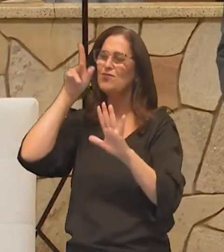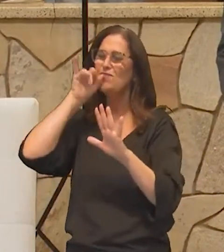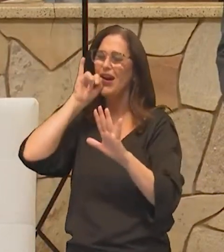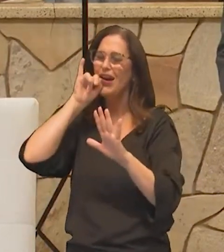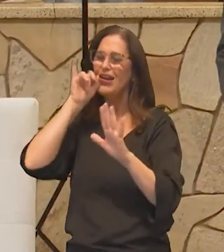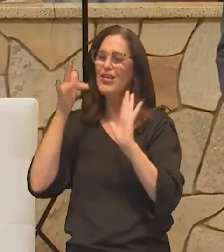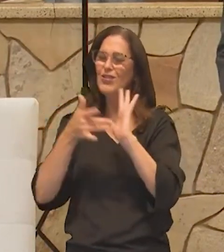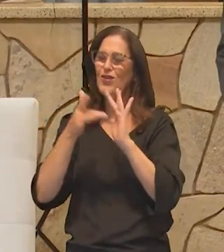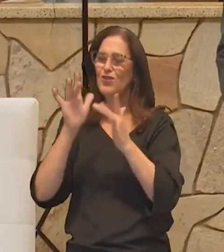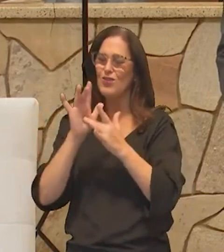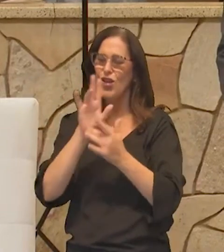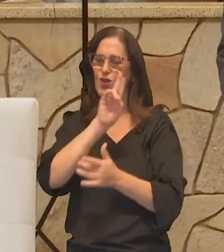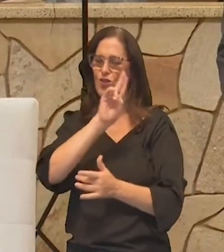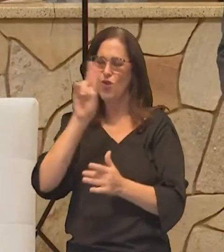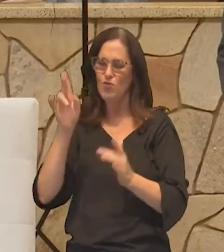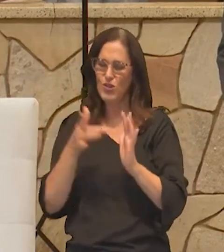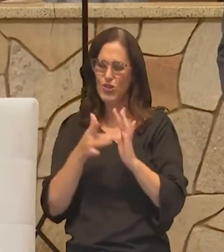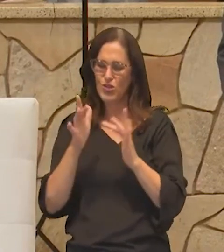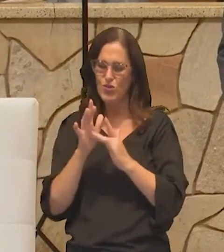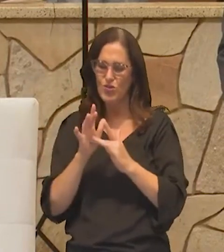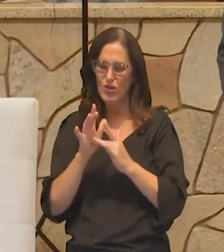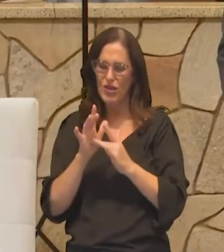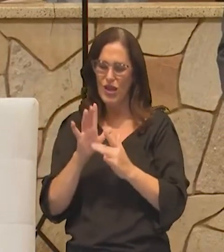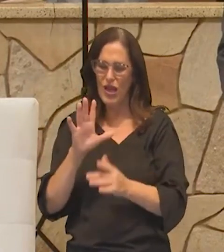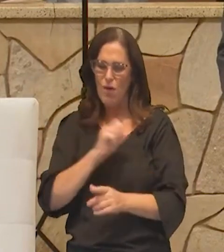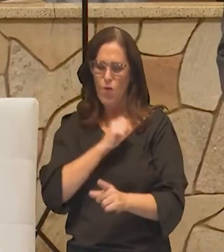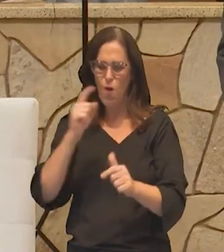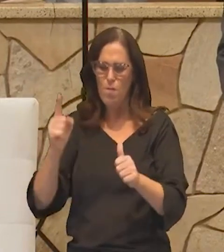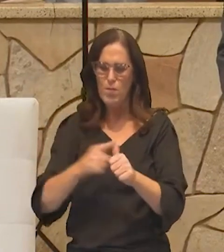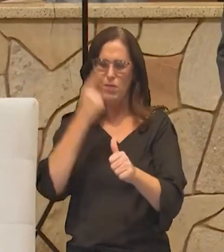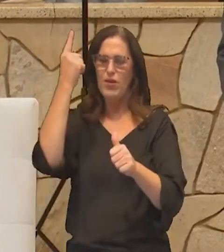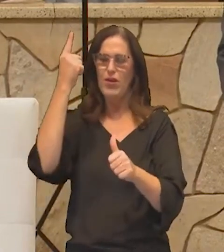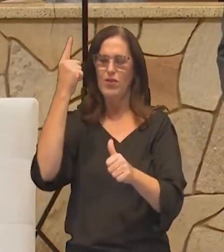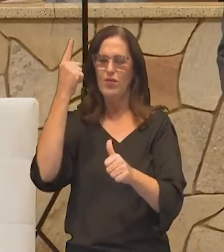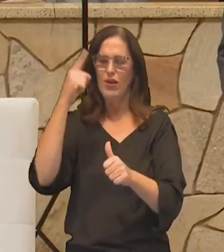Cristo, em nome de Jesus, aquele que nos amou primeiro,